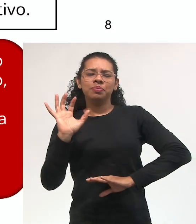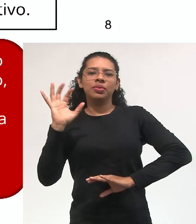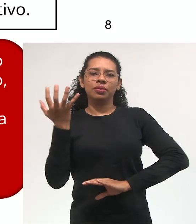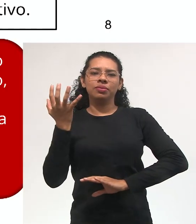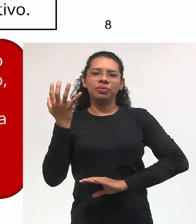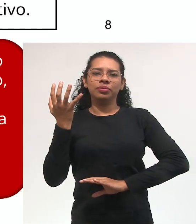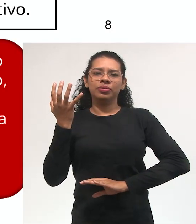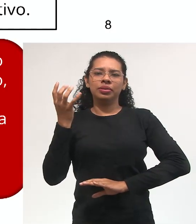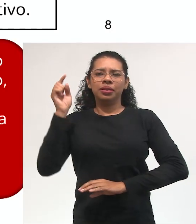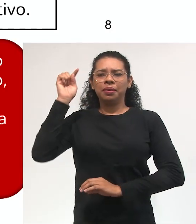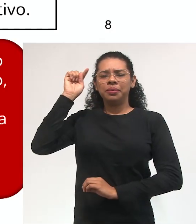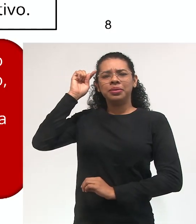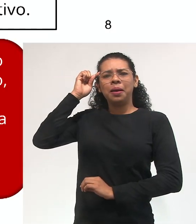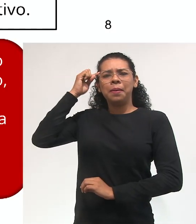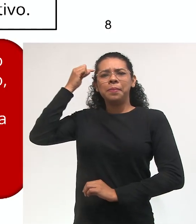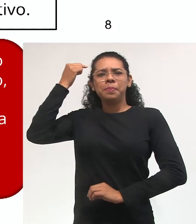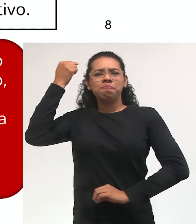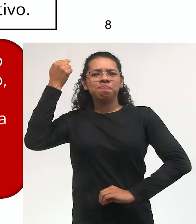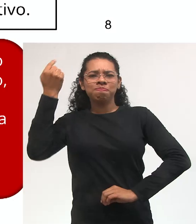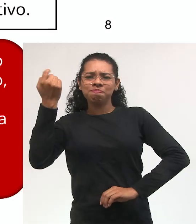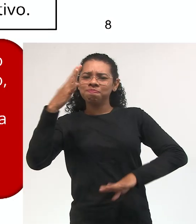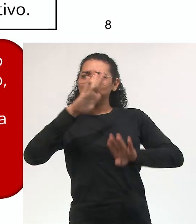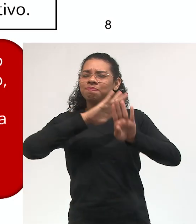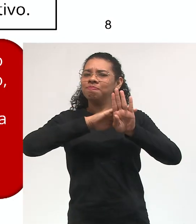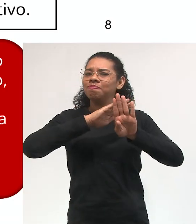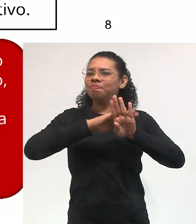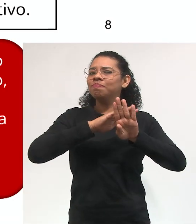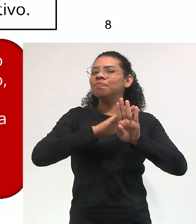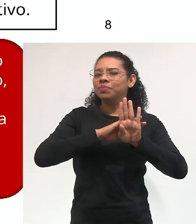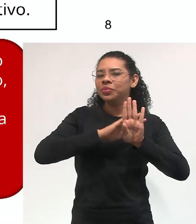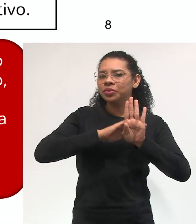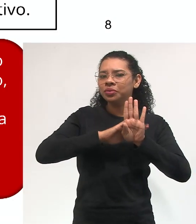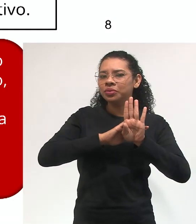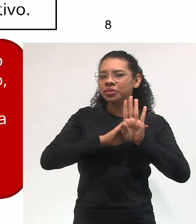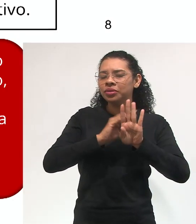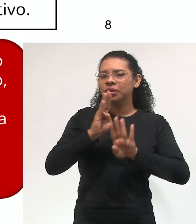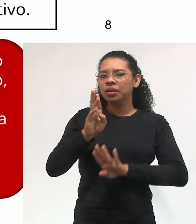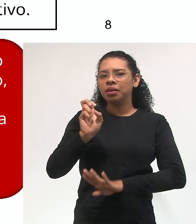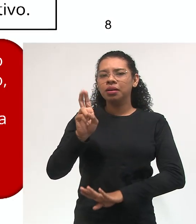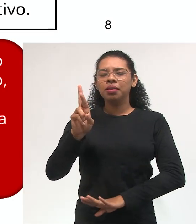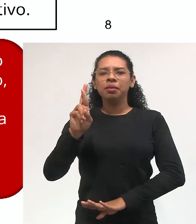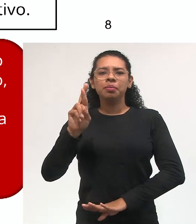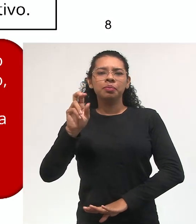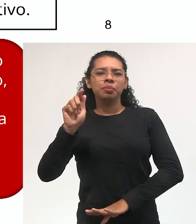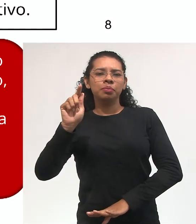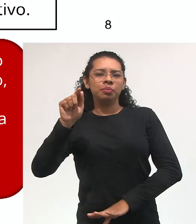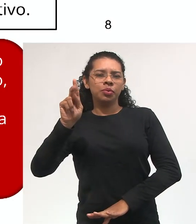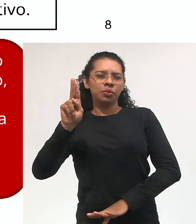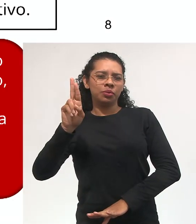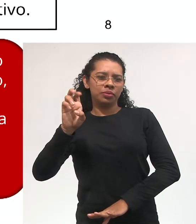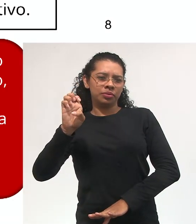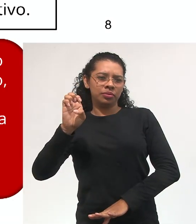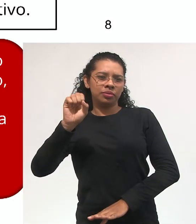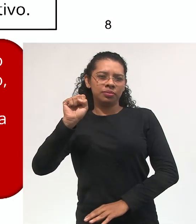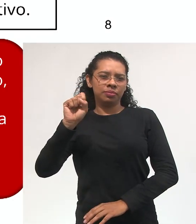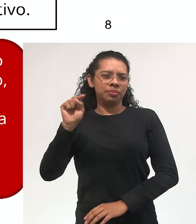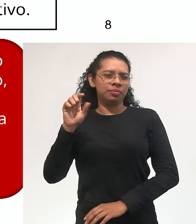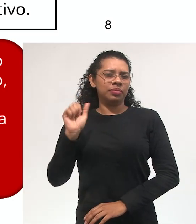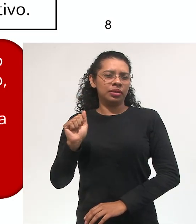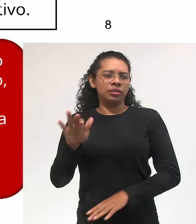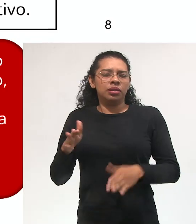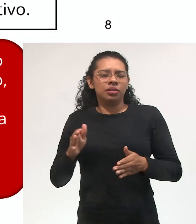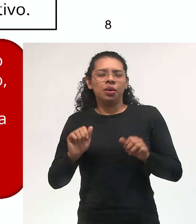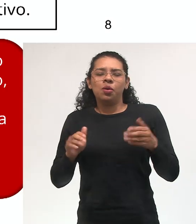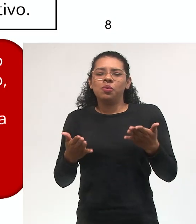burguesa, que é passada para a sociedade. A ideologia, no sentido marxista, é uma ilusão,